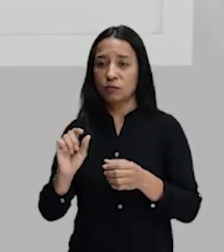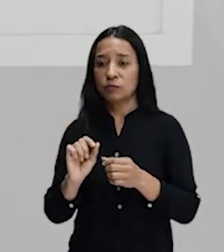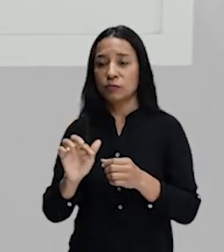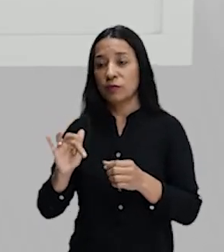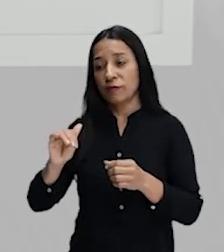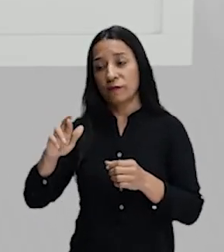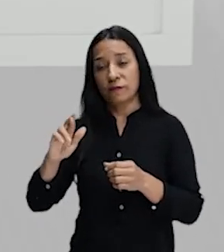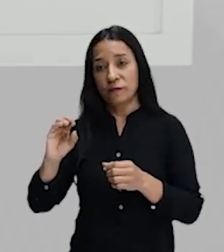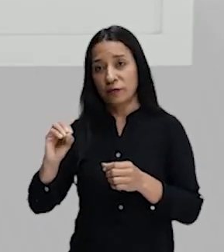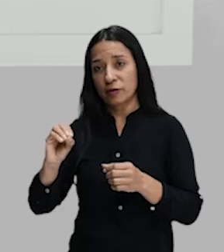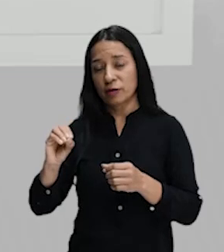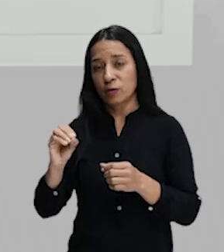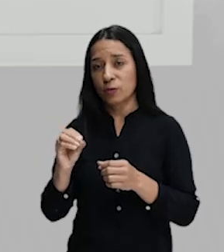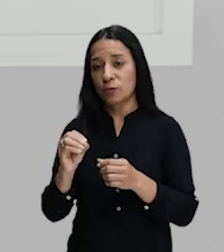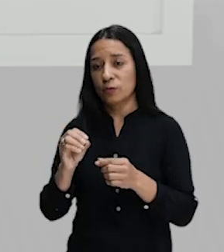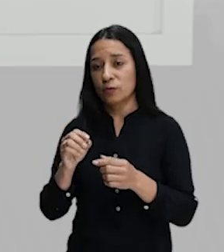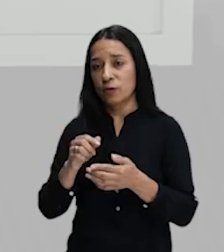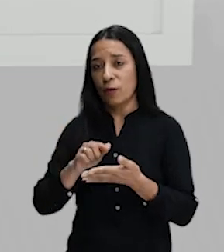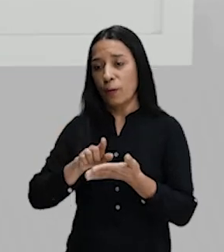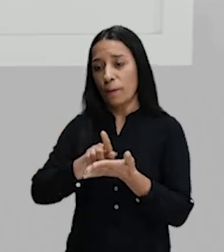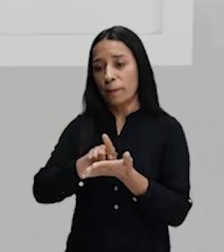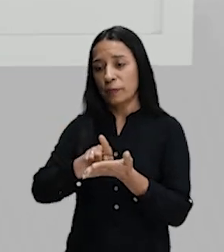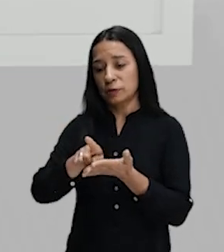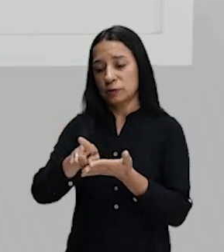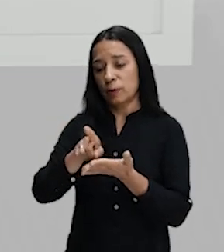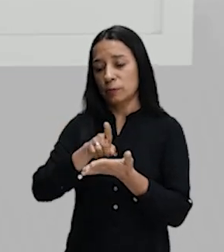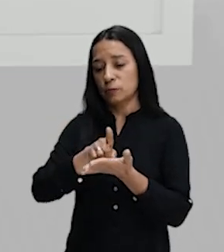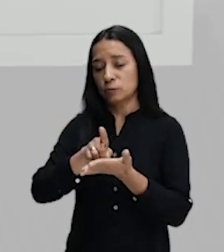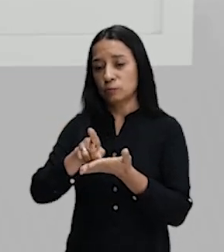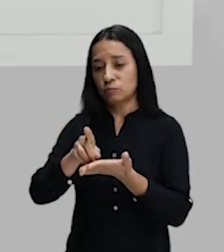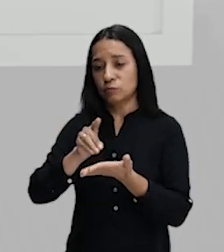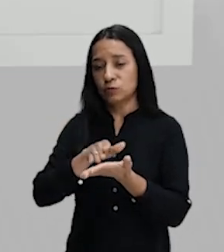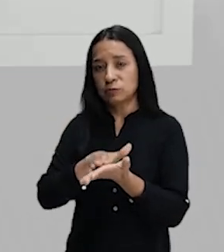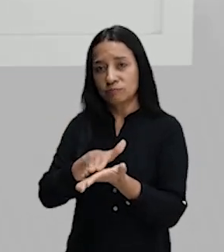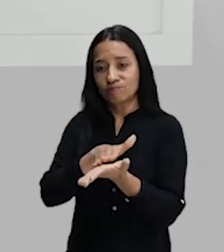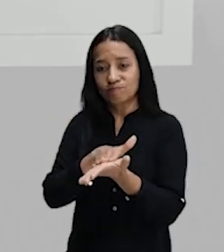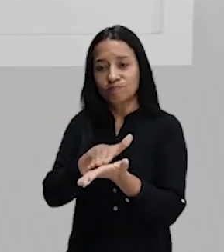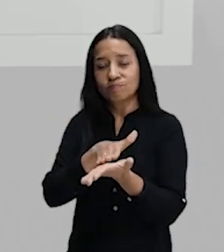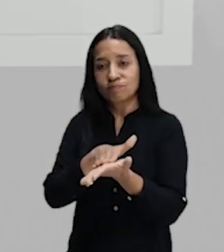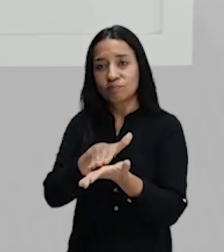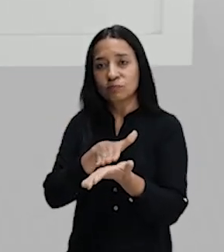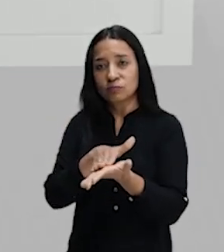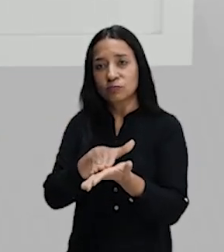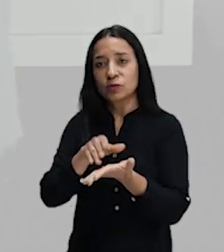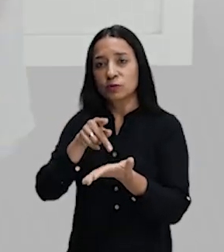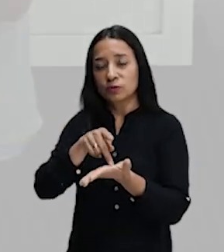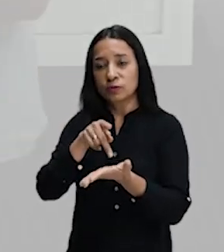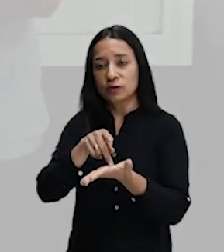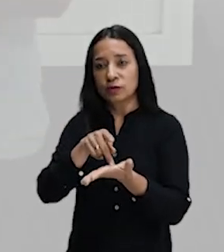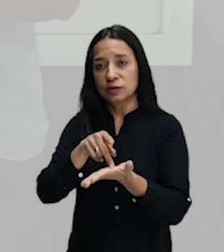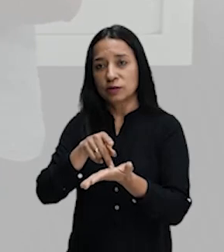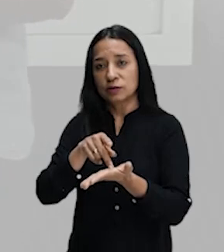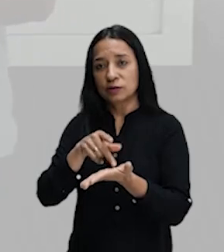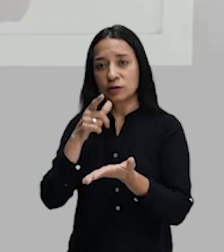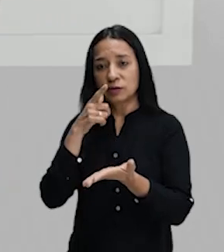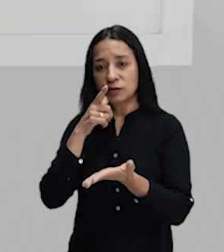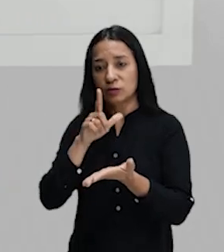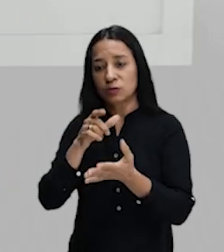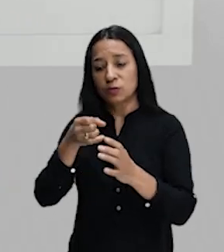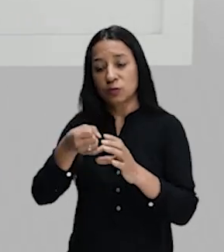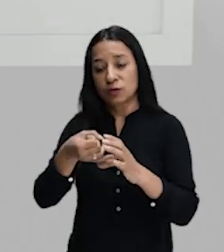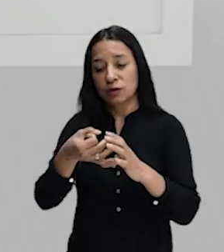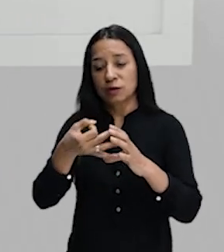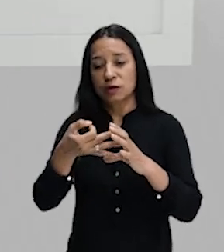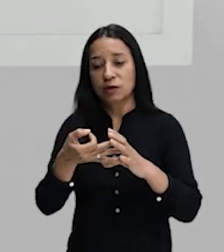né, neste ferro foi passado o ímã, né, foi esfregado ali o ímã nele, né, de fato, e ele ganhou